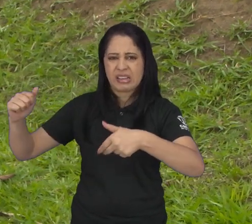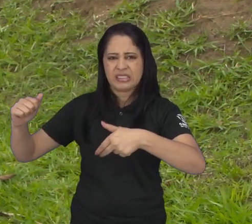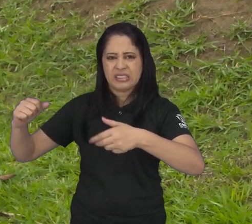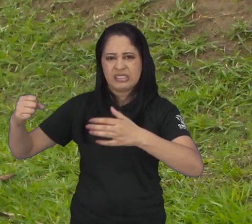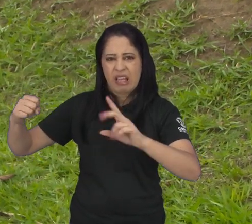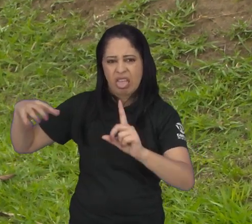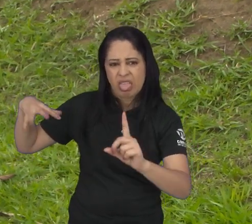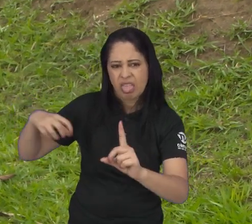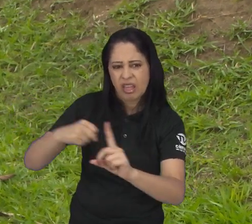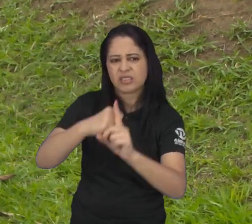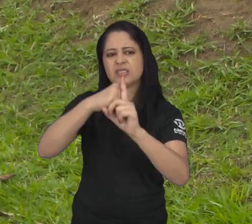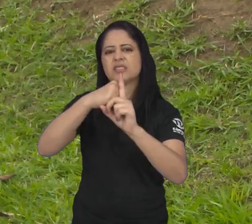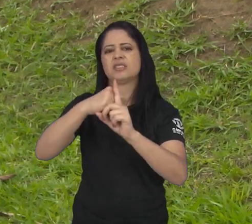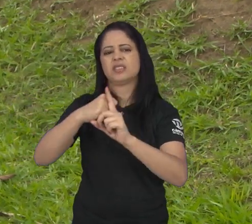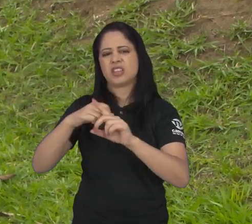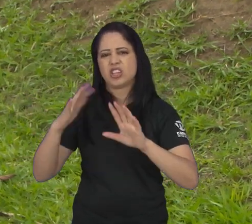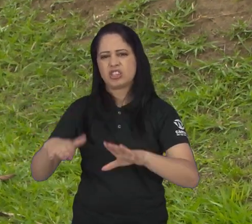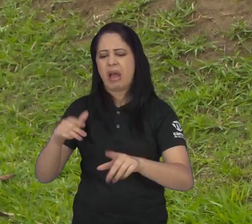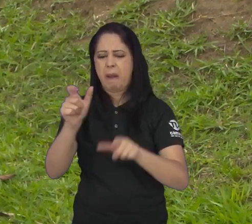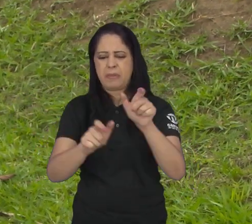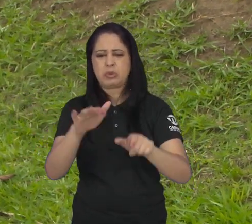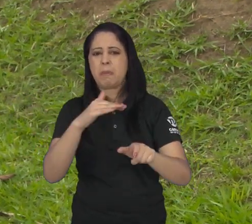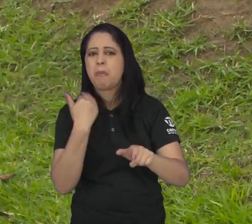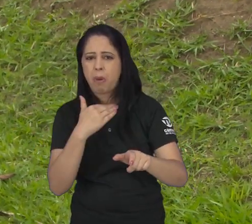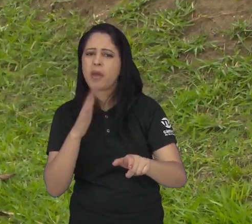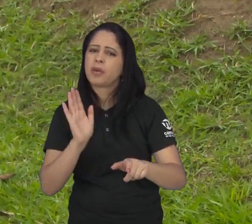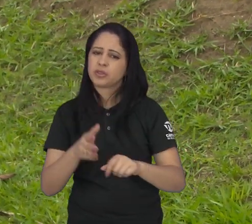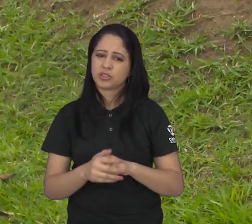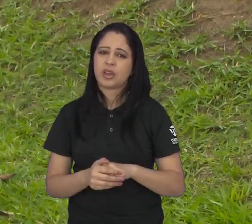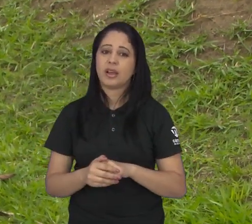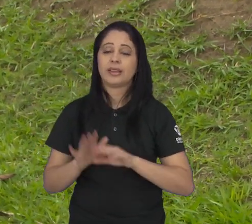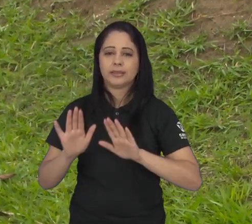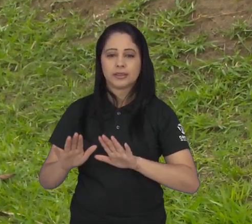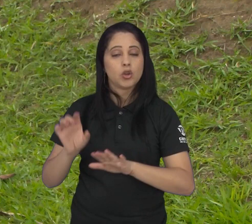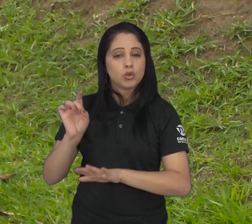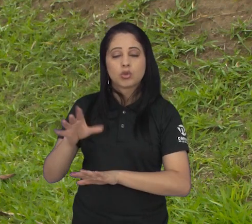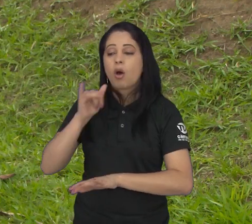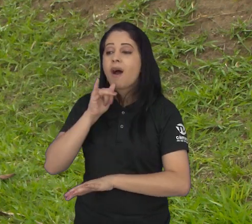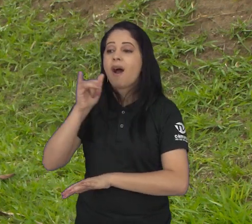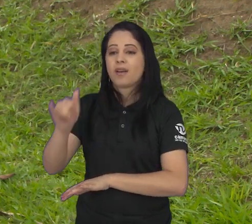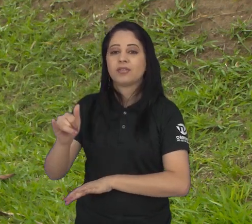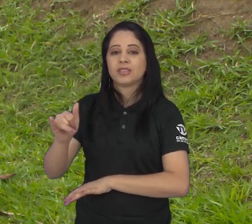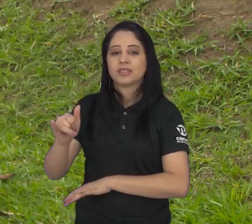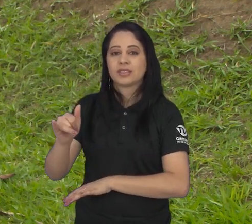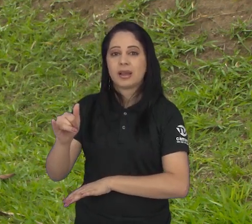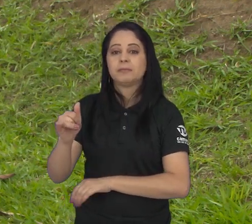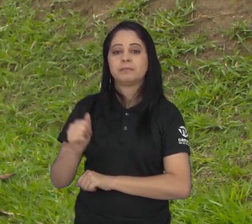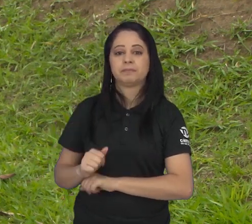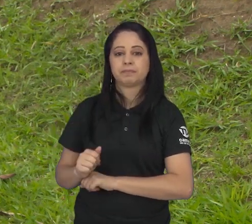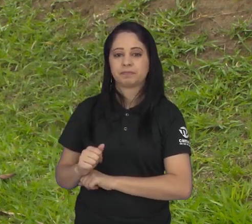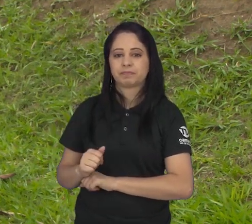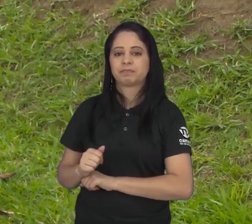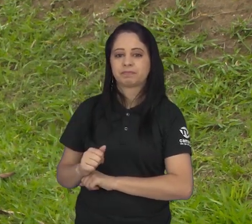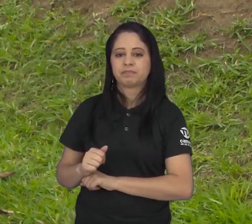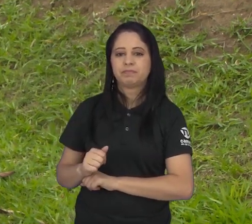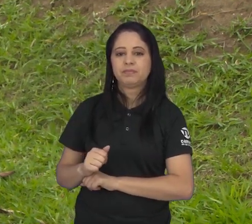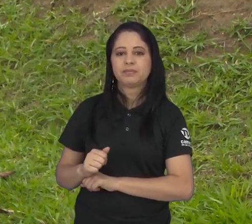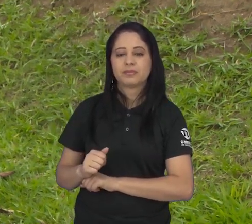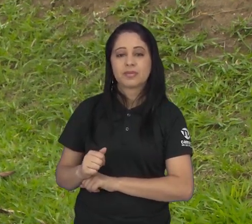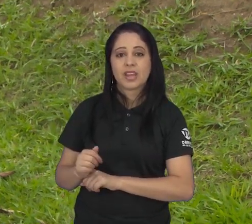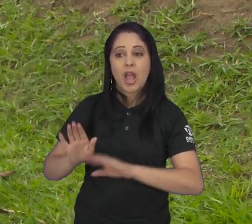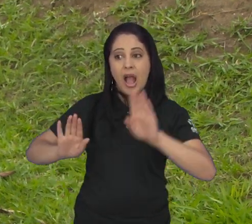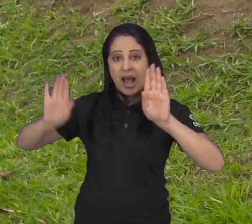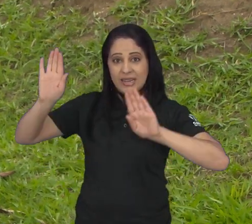então a população sempre é muito preocupada Então eu queria só falar isso que a obra também falar que vai abrir